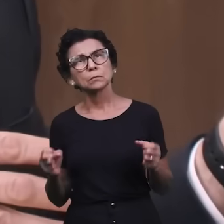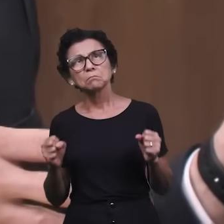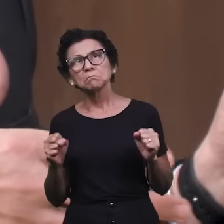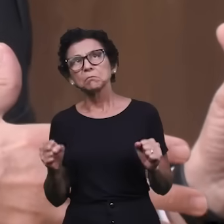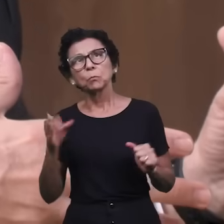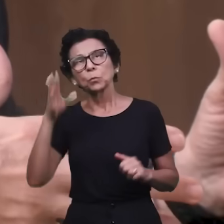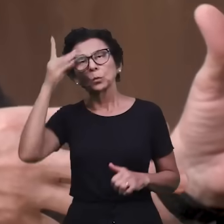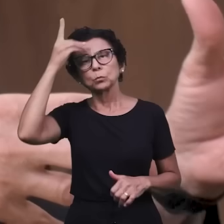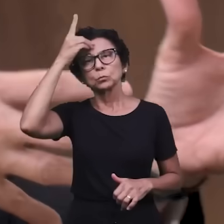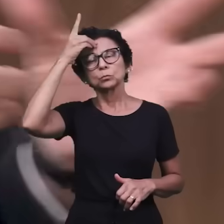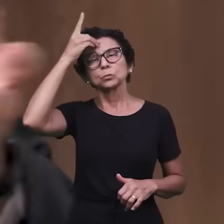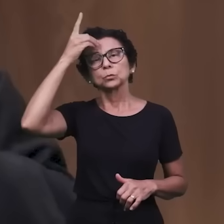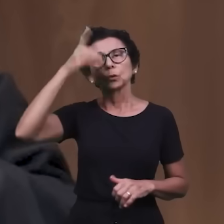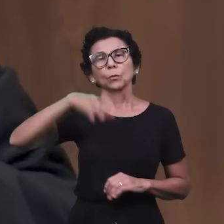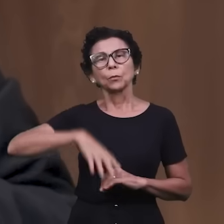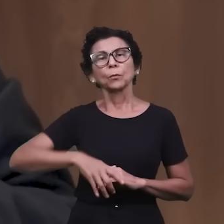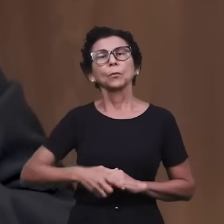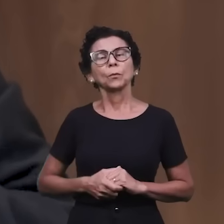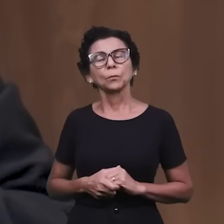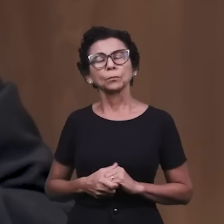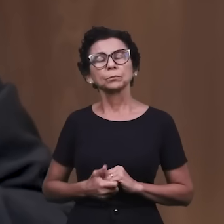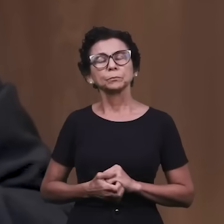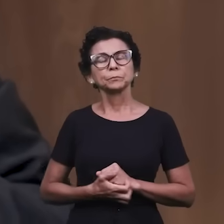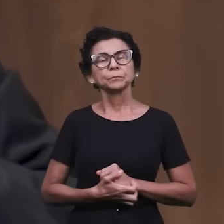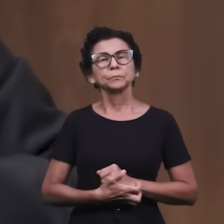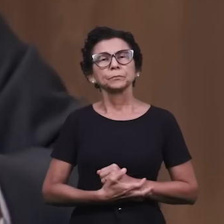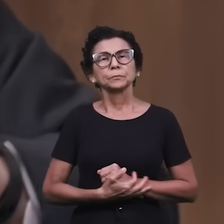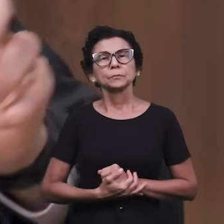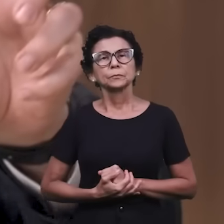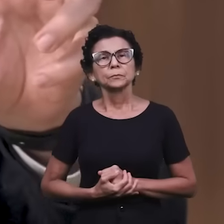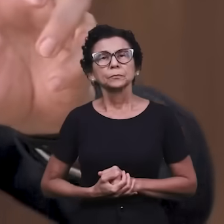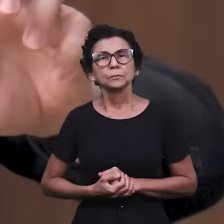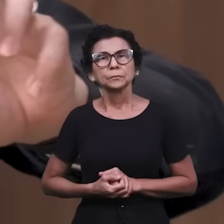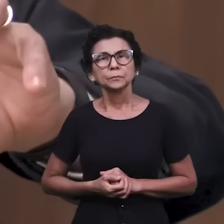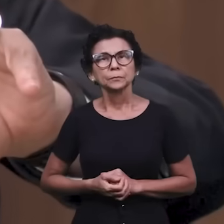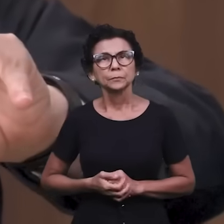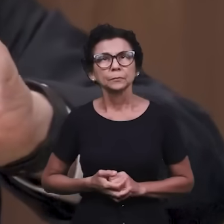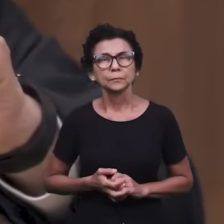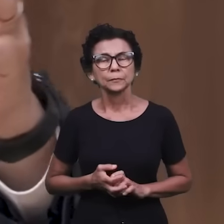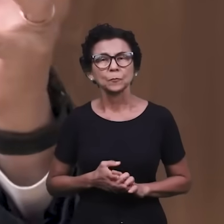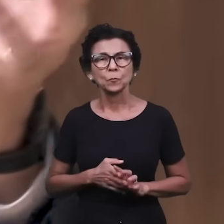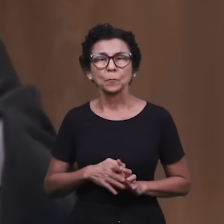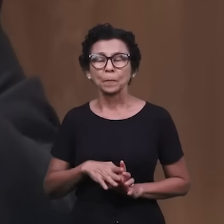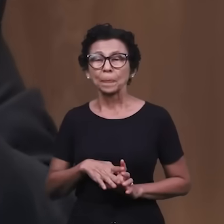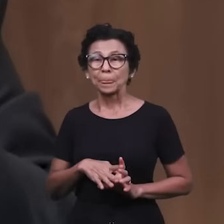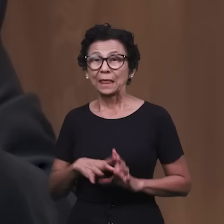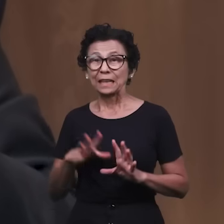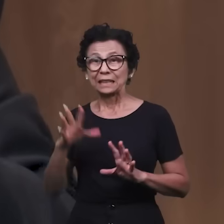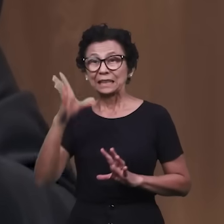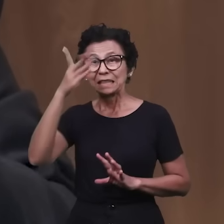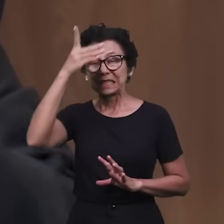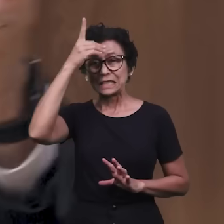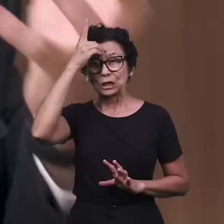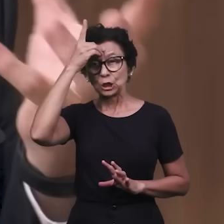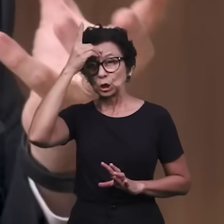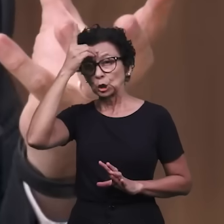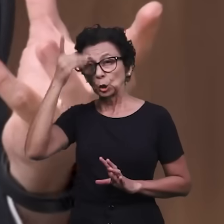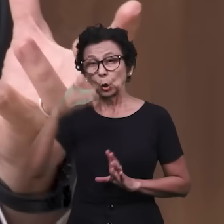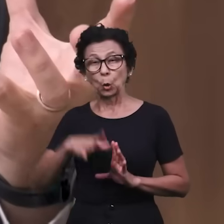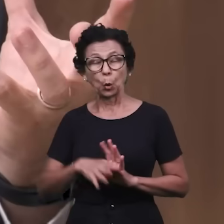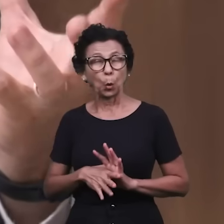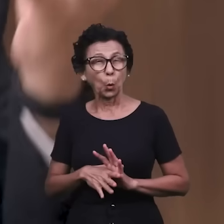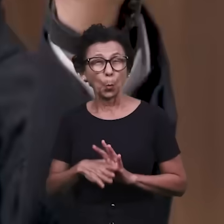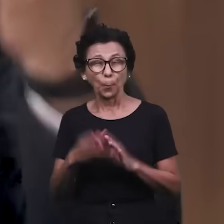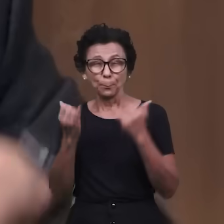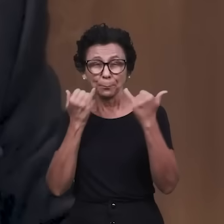ser o dom que venha a esse entendimento e nós temos que extrair do dom o máximo